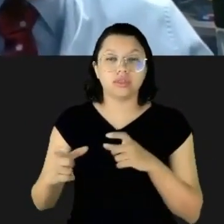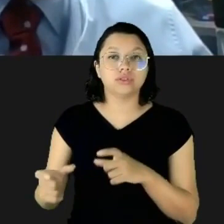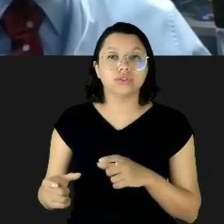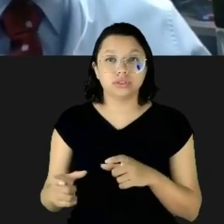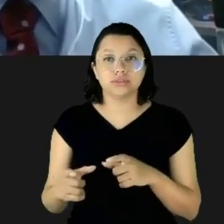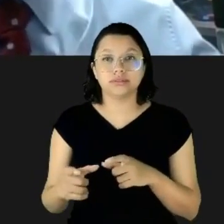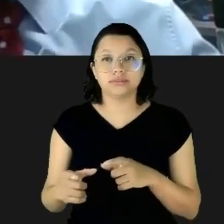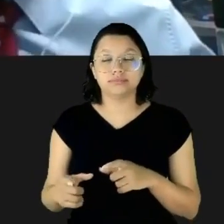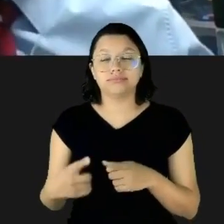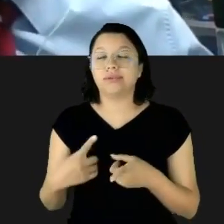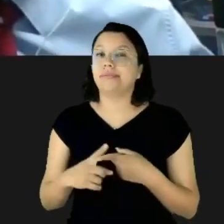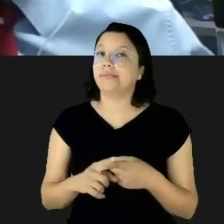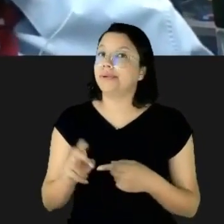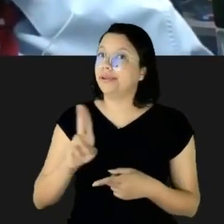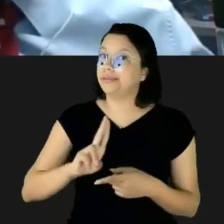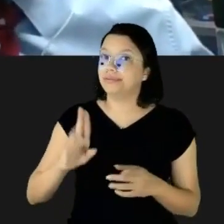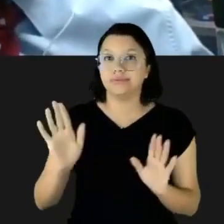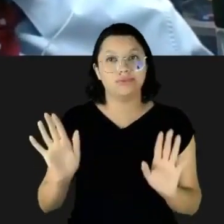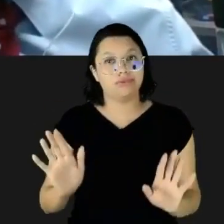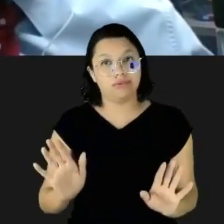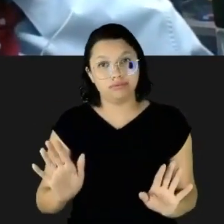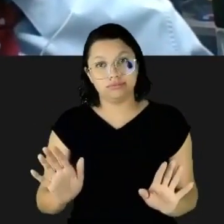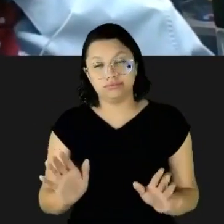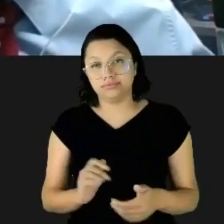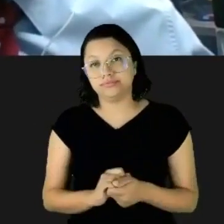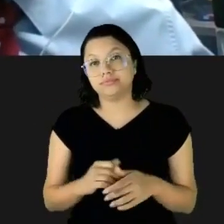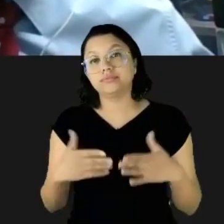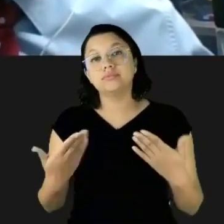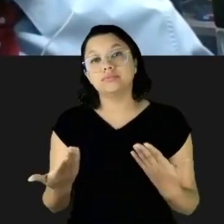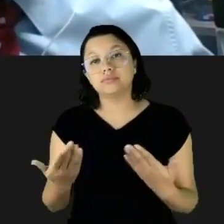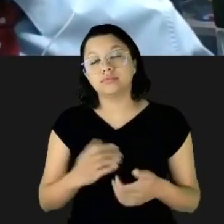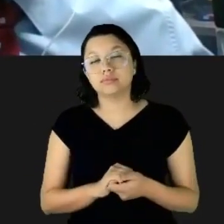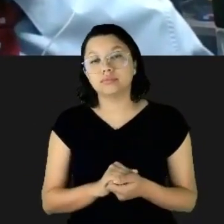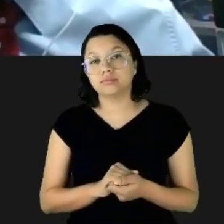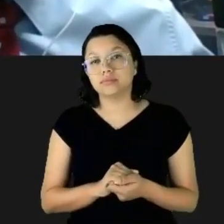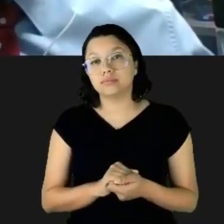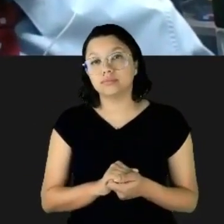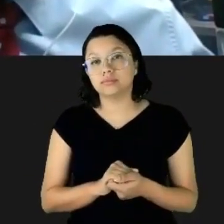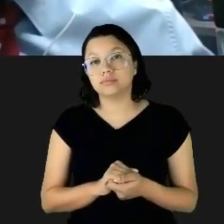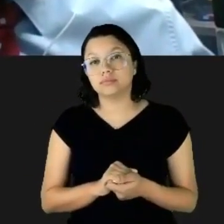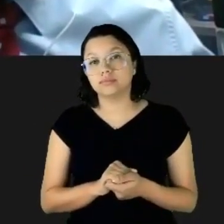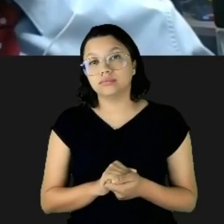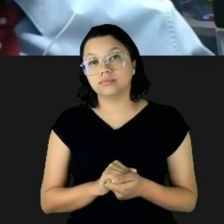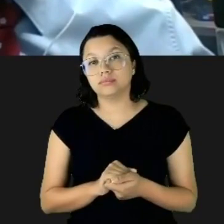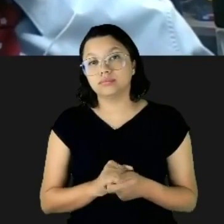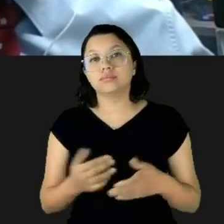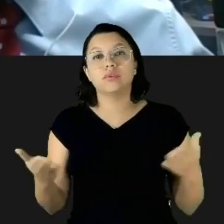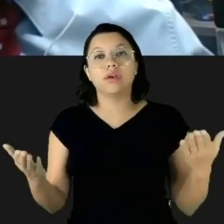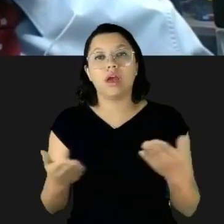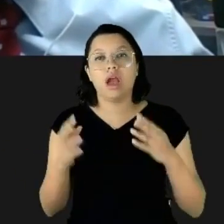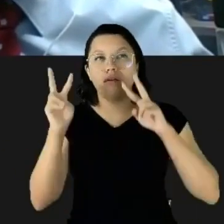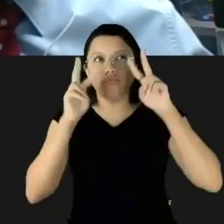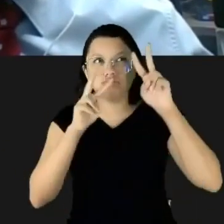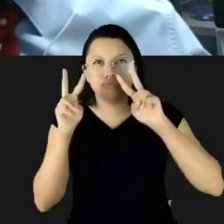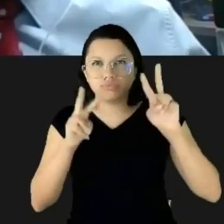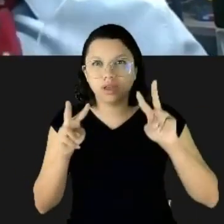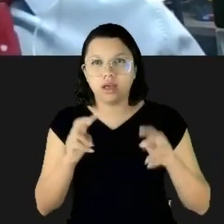etiqueta, porque não está sendo utilizado. Então, essa visão,